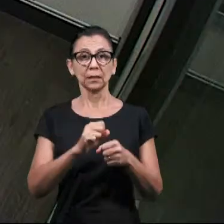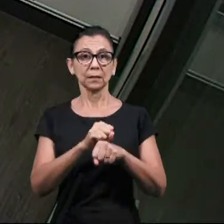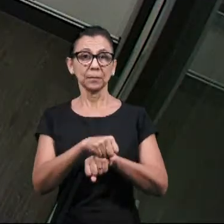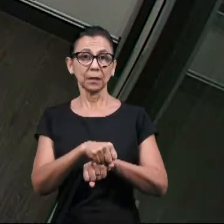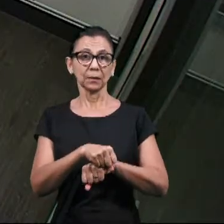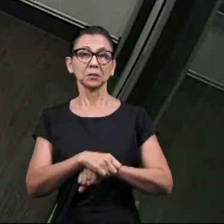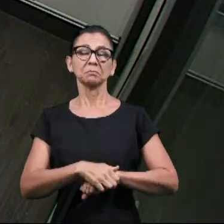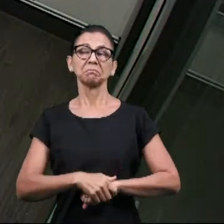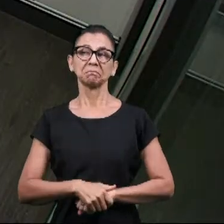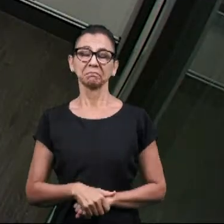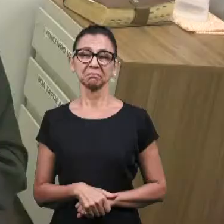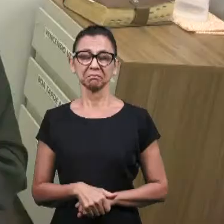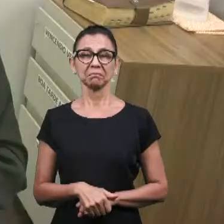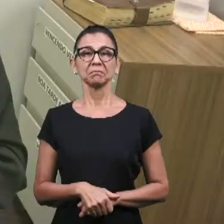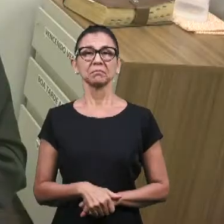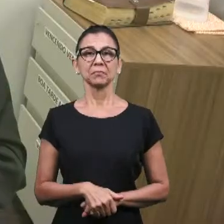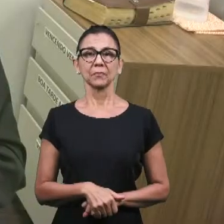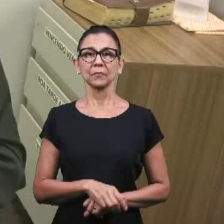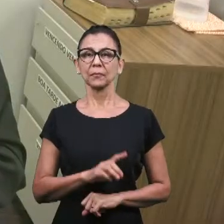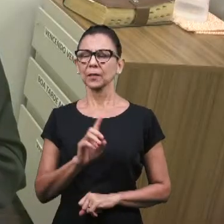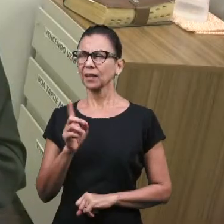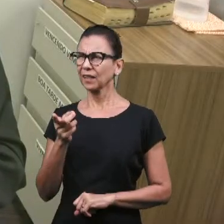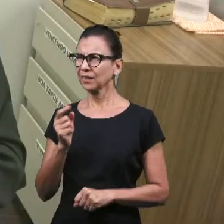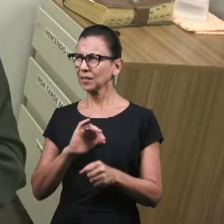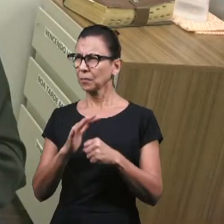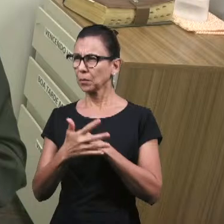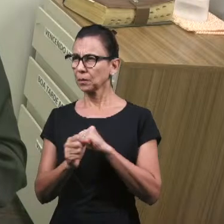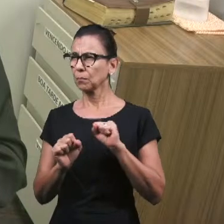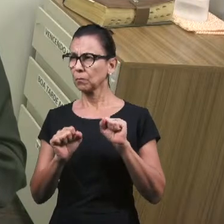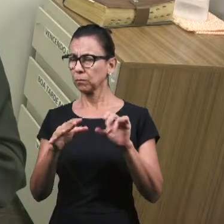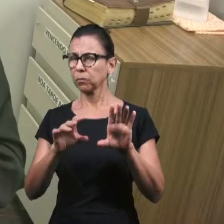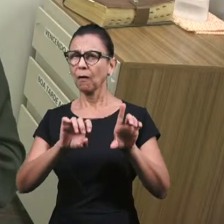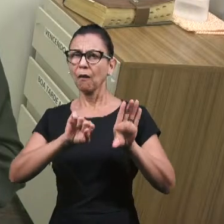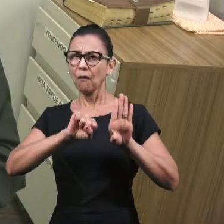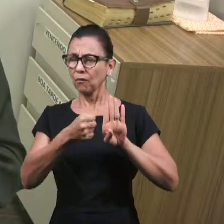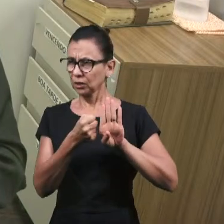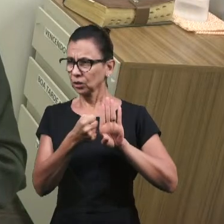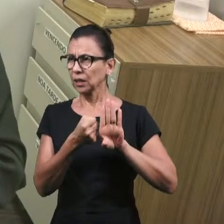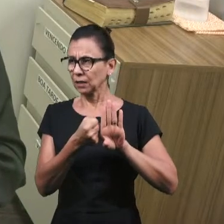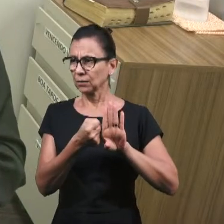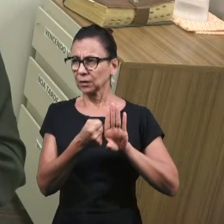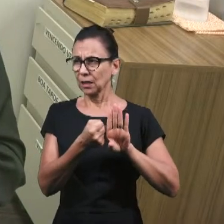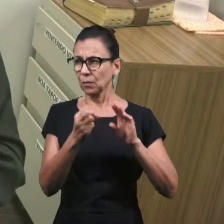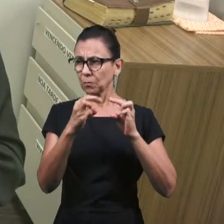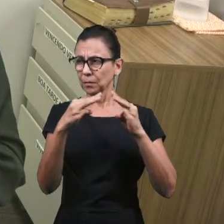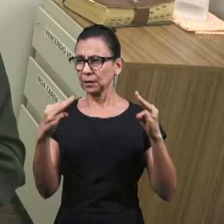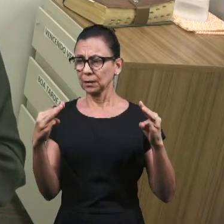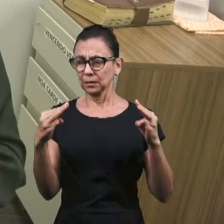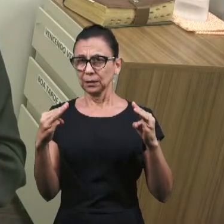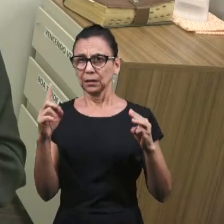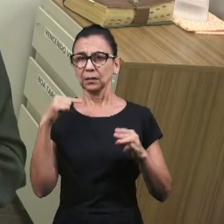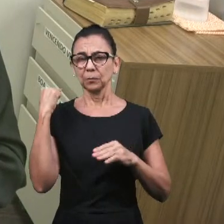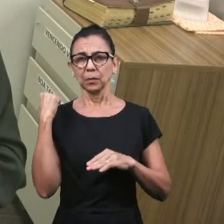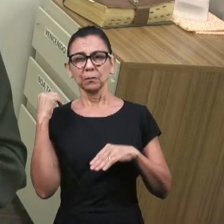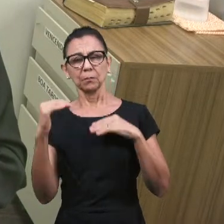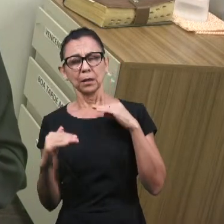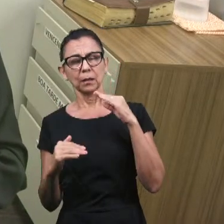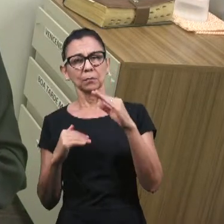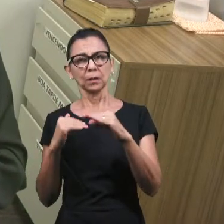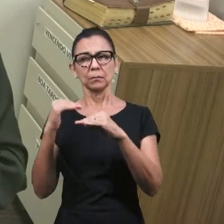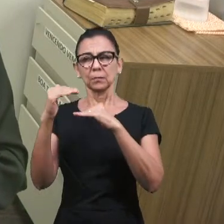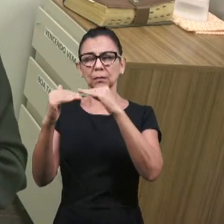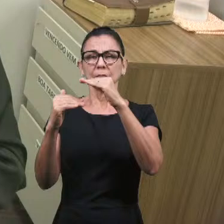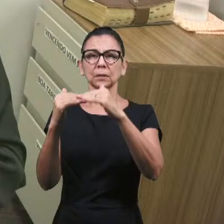maravilha né porque eu sou da pandemia né ficou fechado depois foi voltando gradativamente né e agora já um